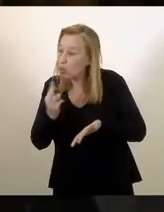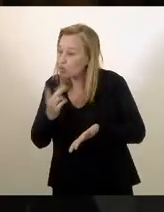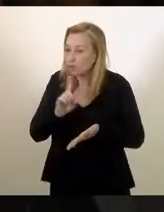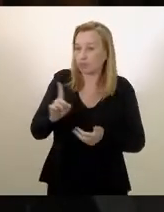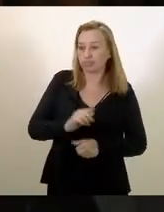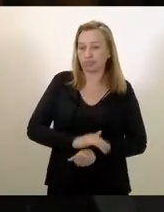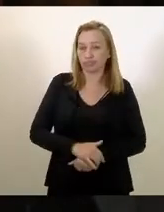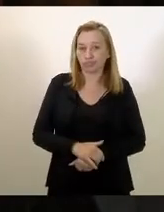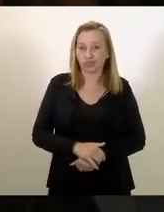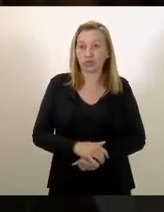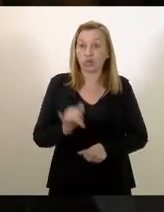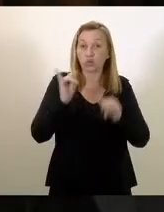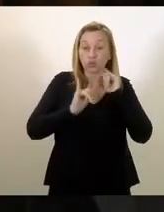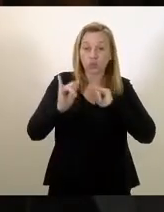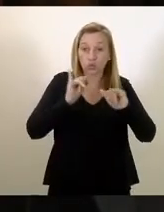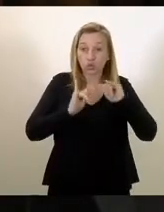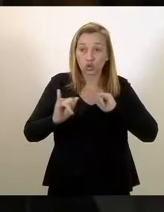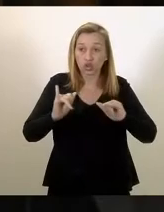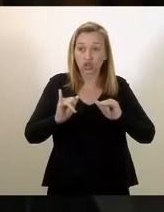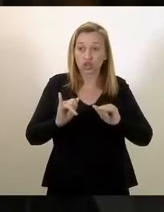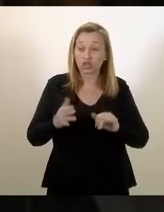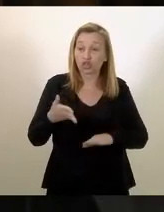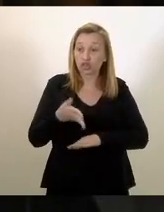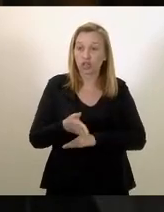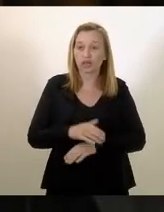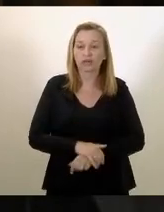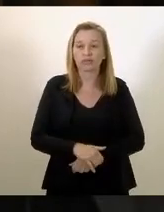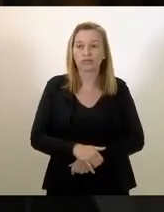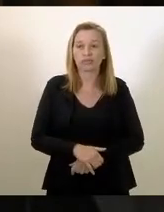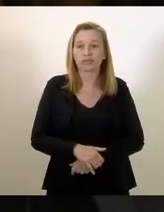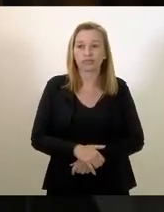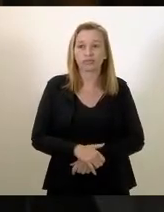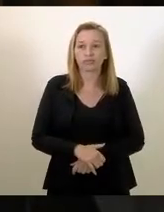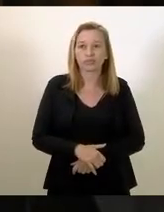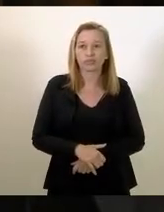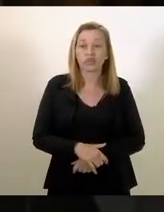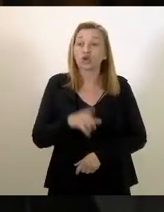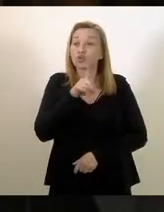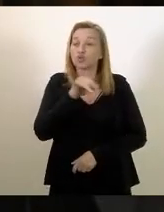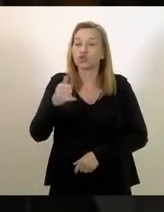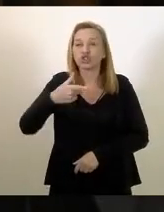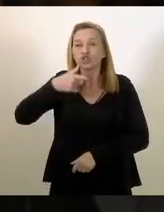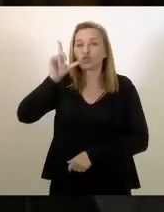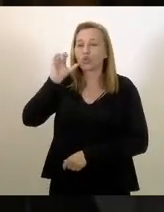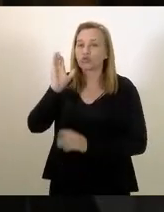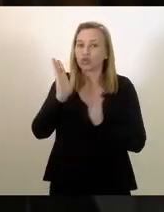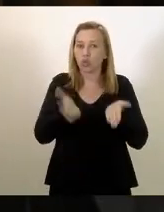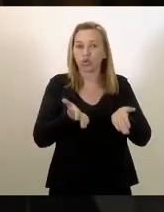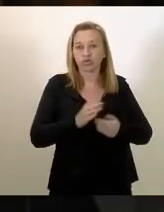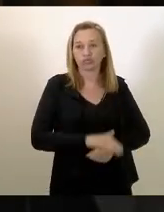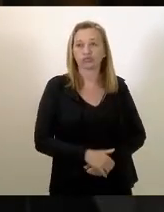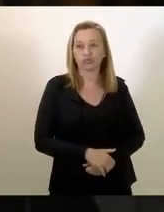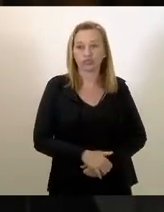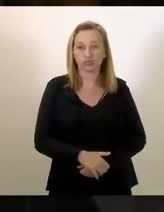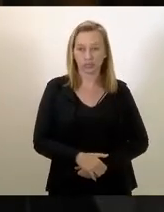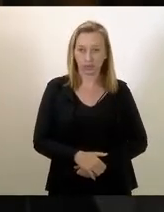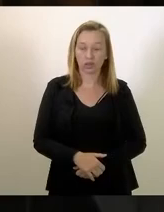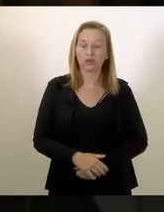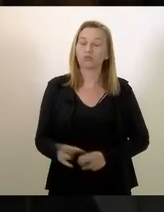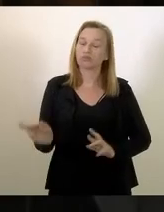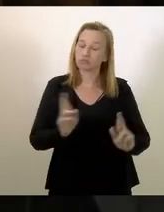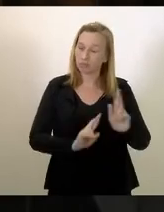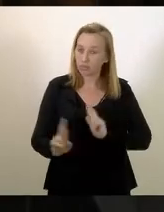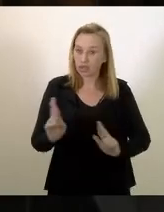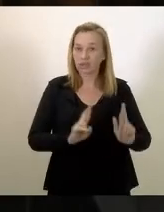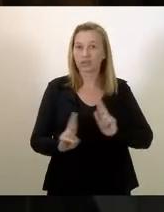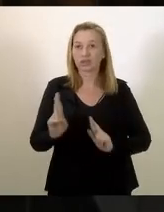com uma notícia que veio à tona no dia de ontem e de hoje em relação